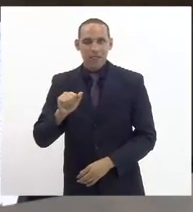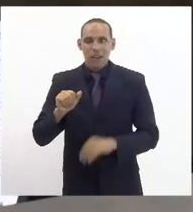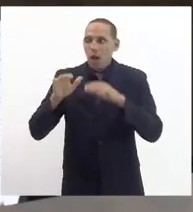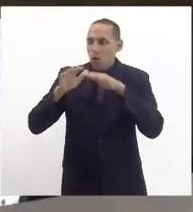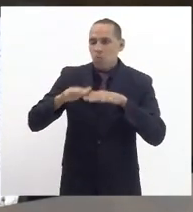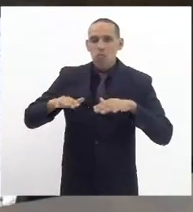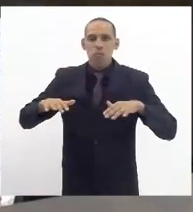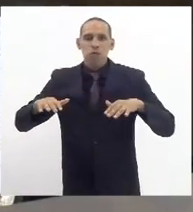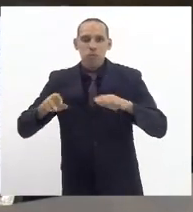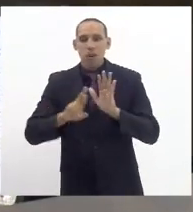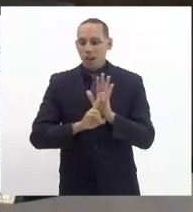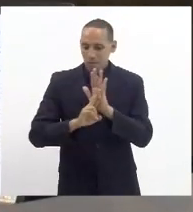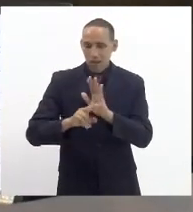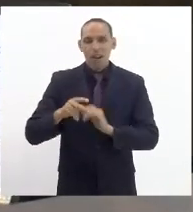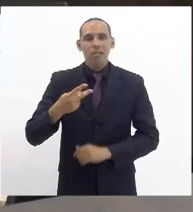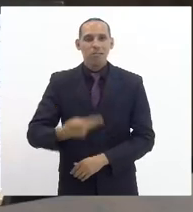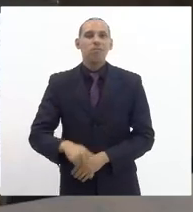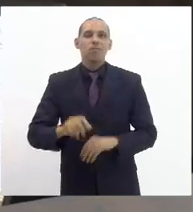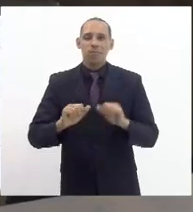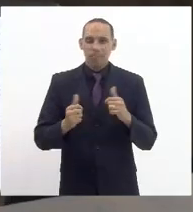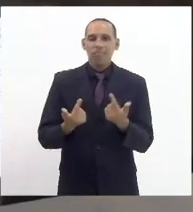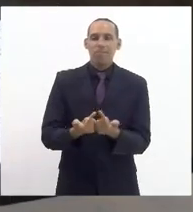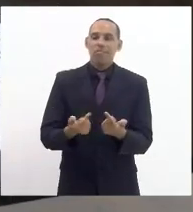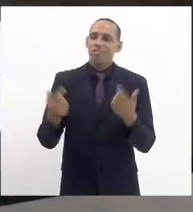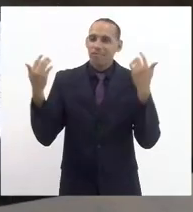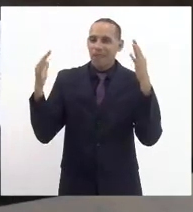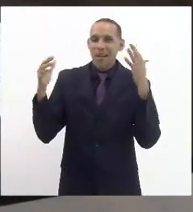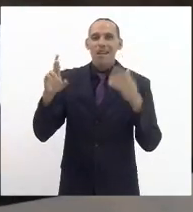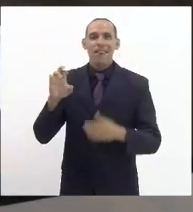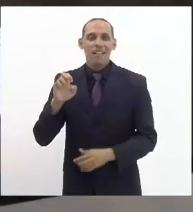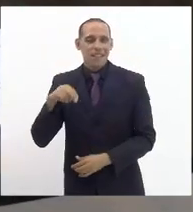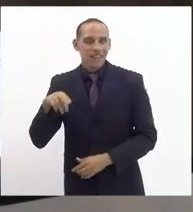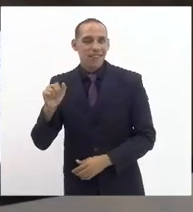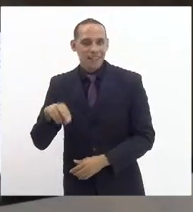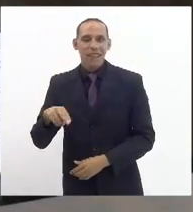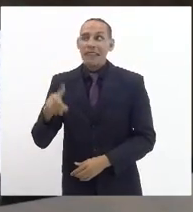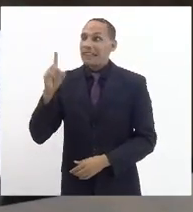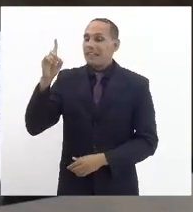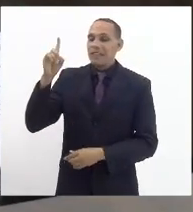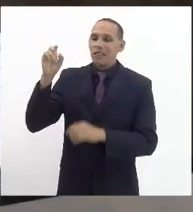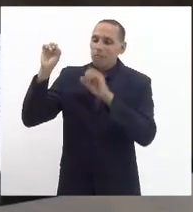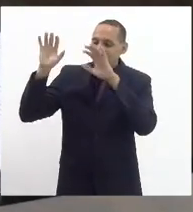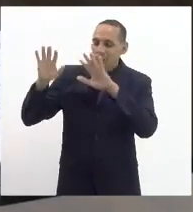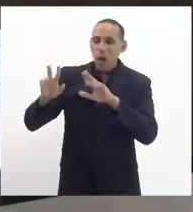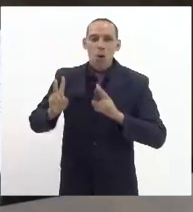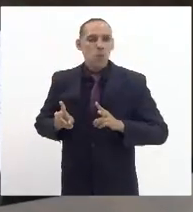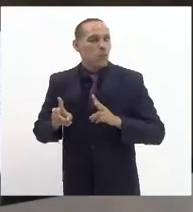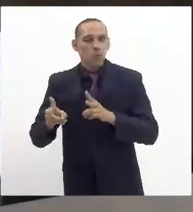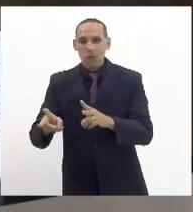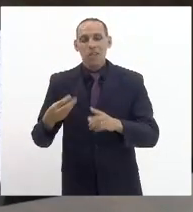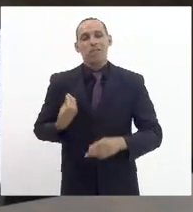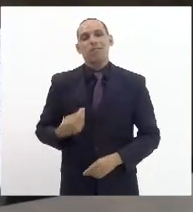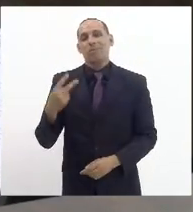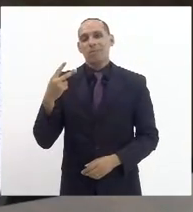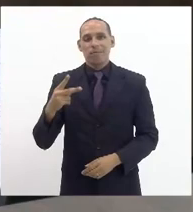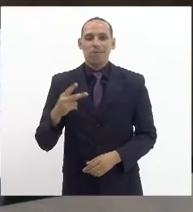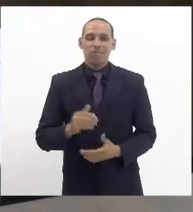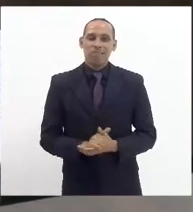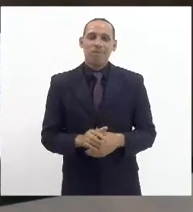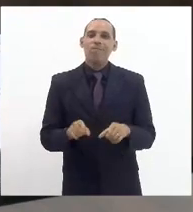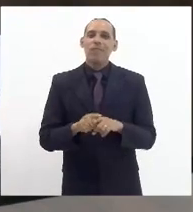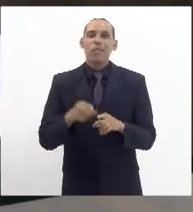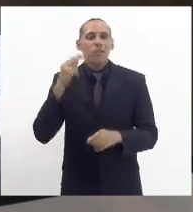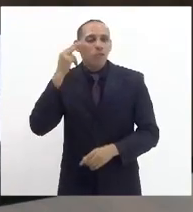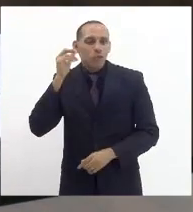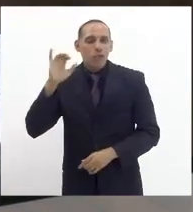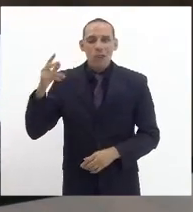os representantes dessa casa legislativa. Parabéns, Renan, e que Deus continue abençoando a sua vida e abençoando os seus